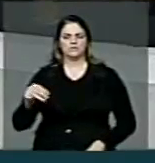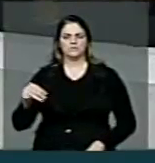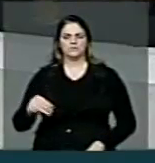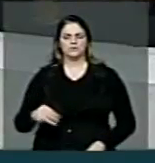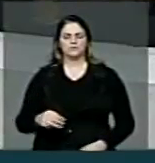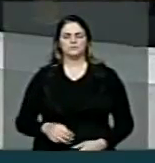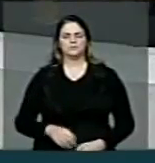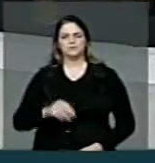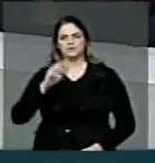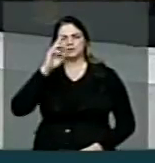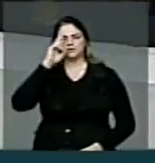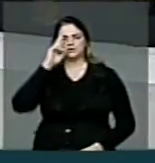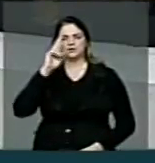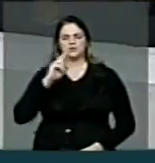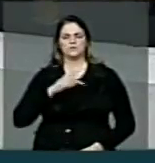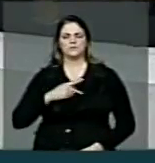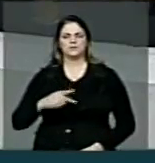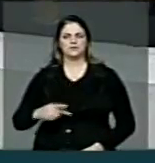Senhor presidente,